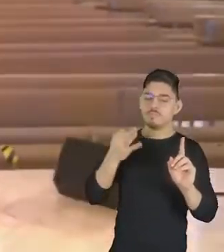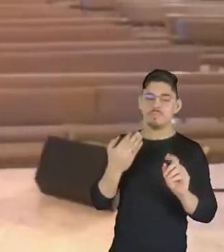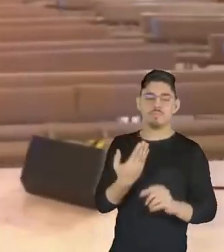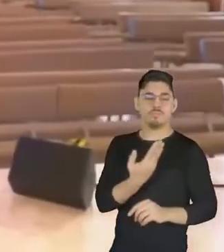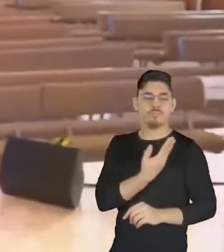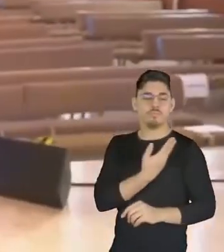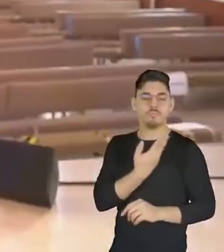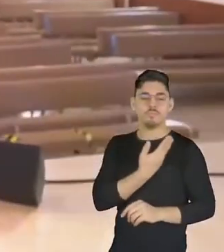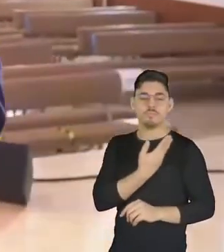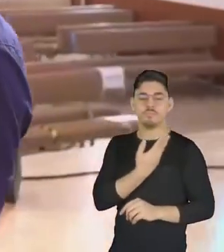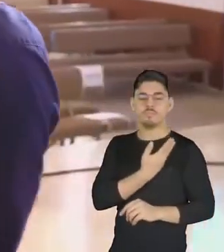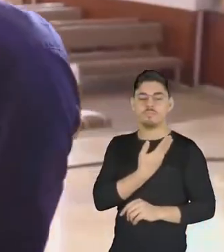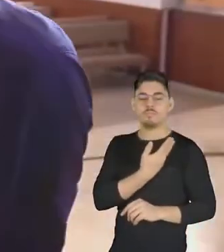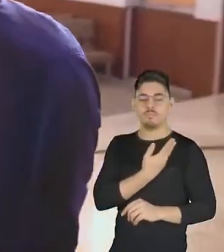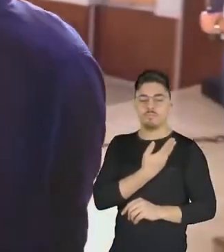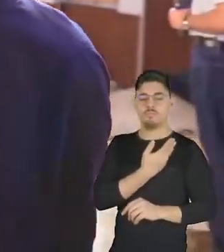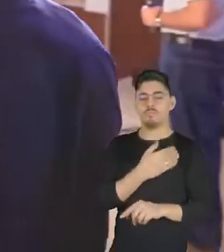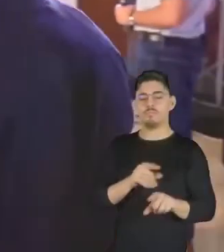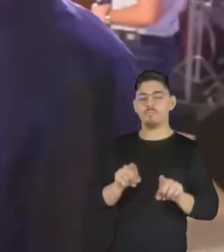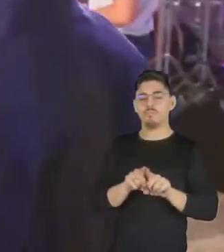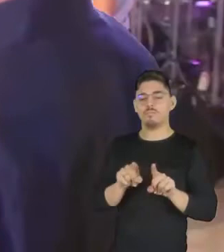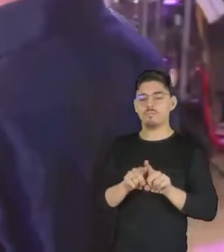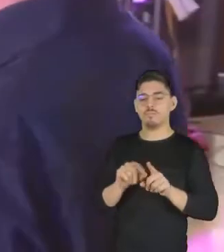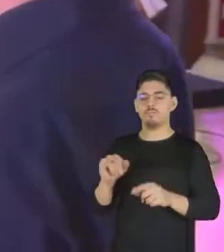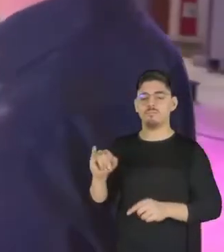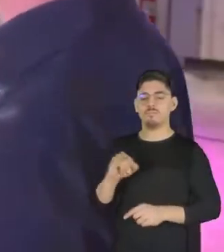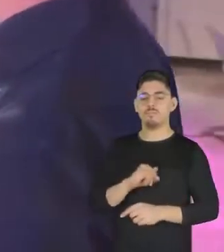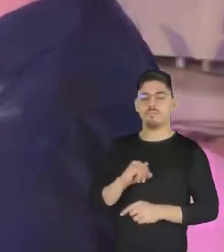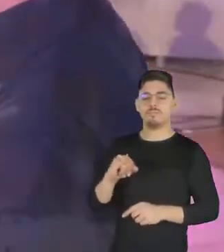certas, amigos e